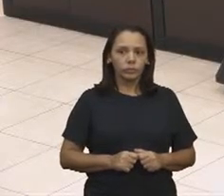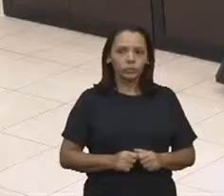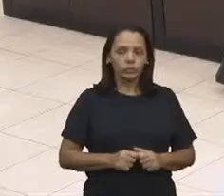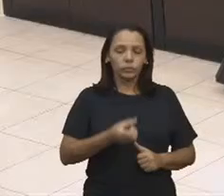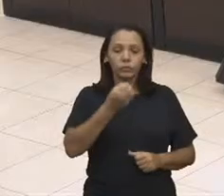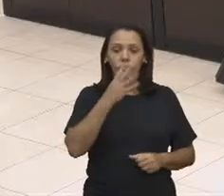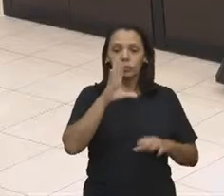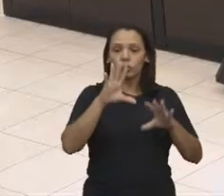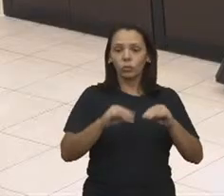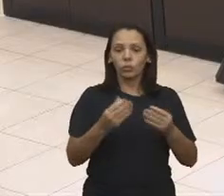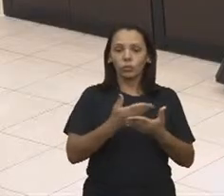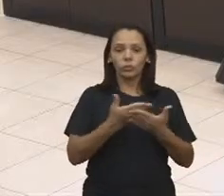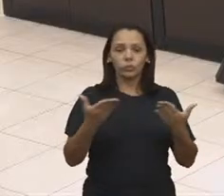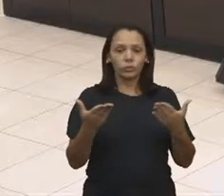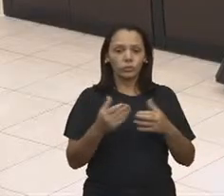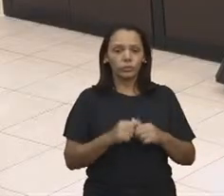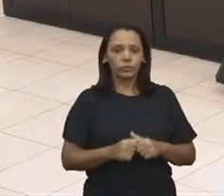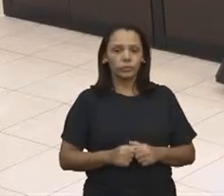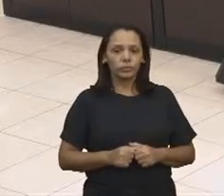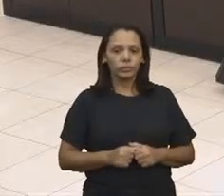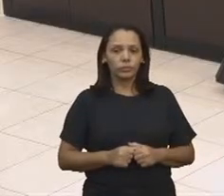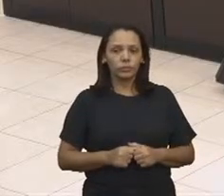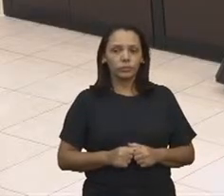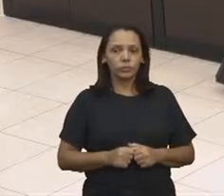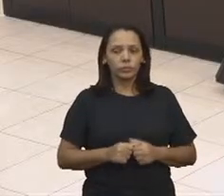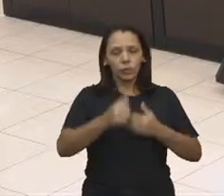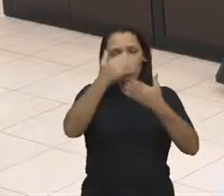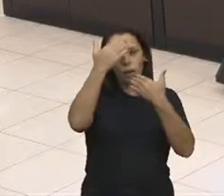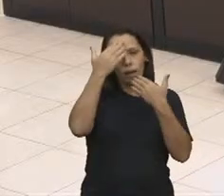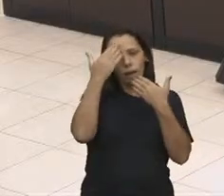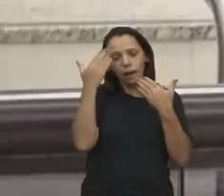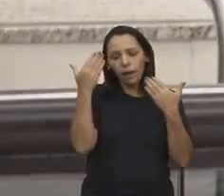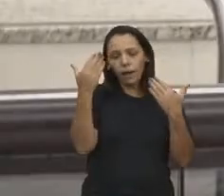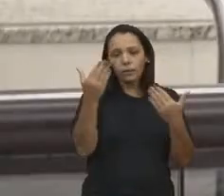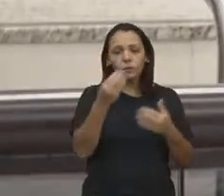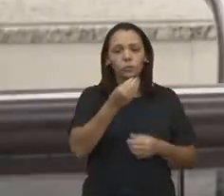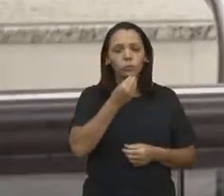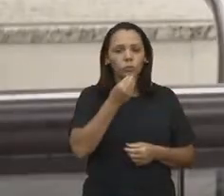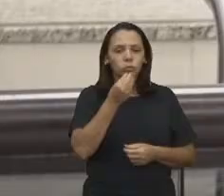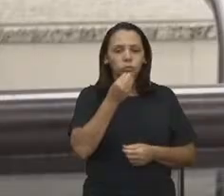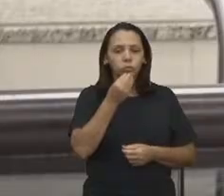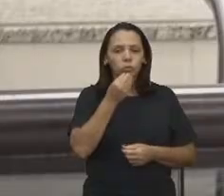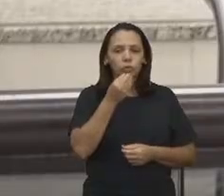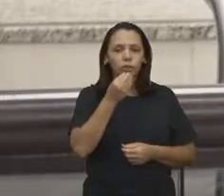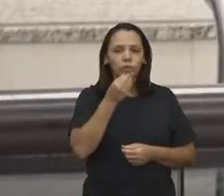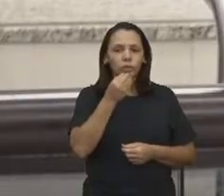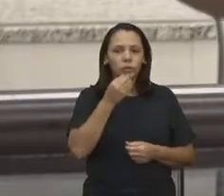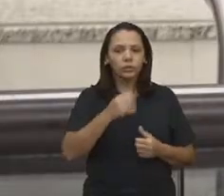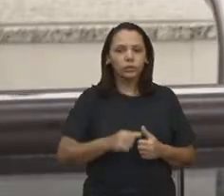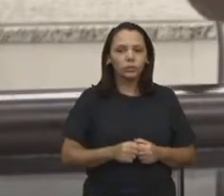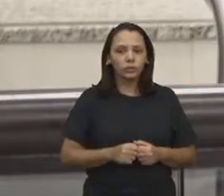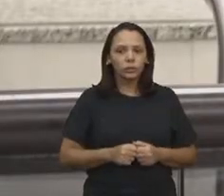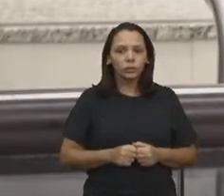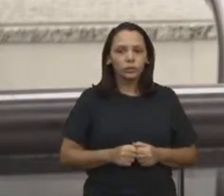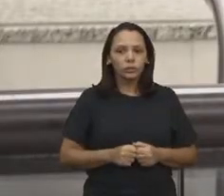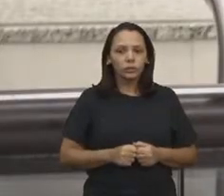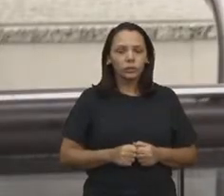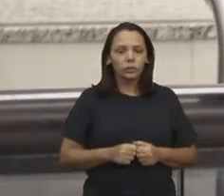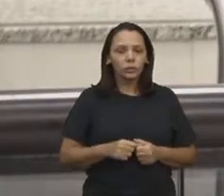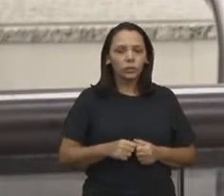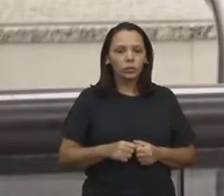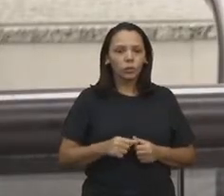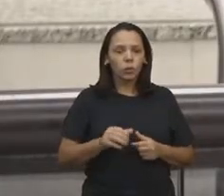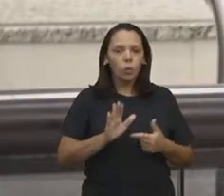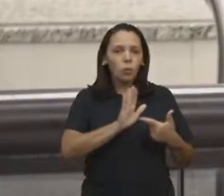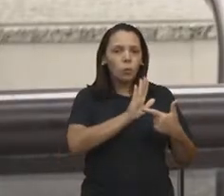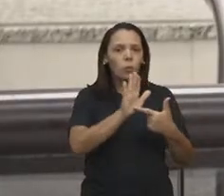Boa noite a todos. Eu agradeço a oportunidade que vocês estão dando para a gente, né, de estar expressando o que a gente está passando na